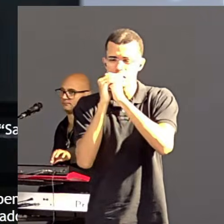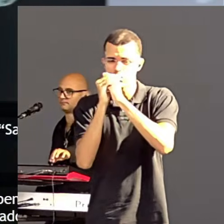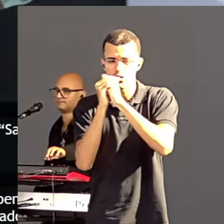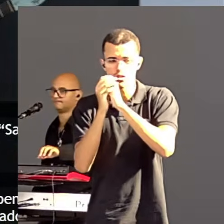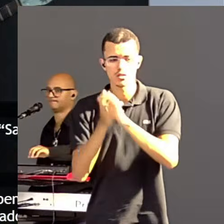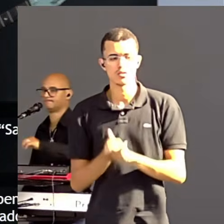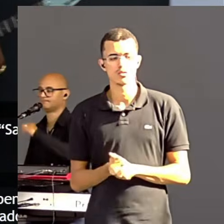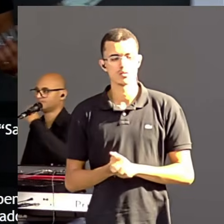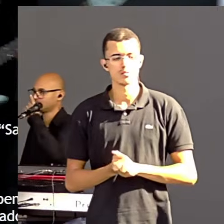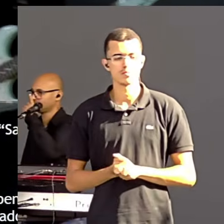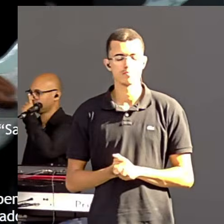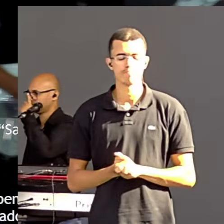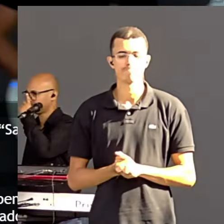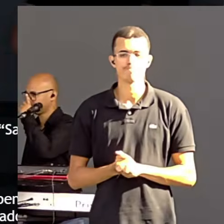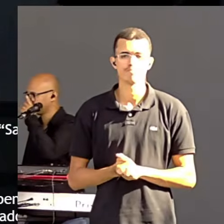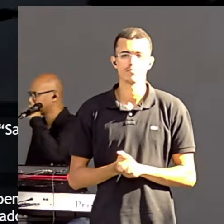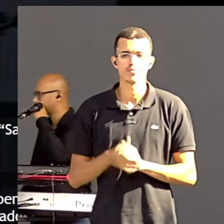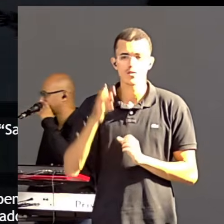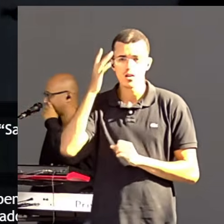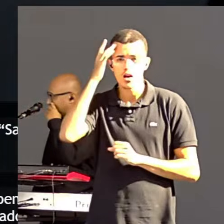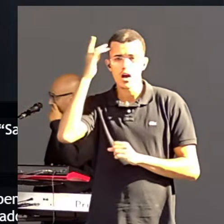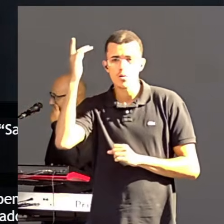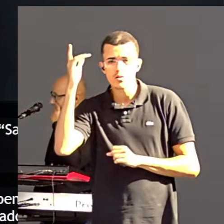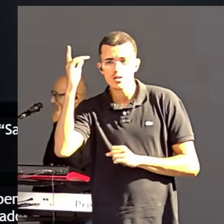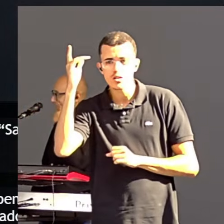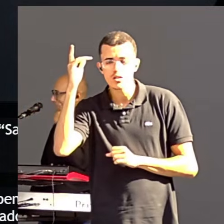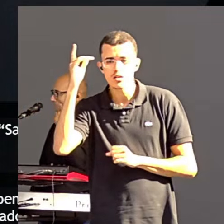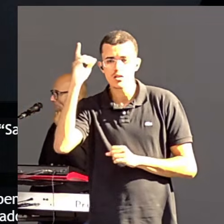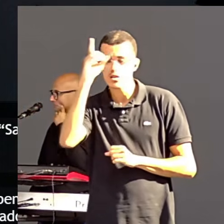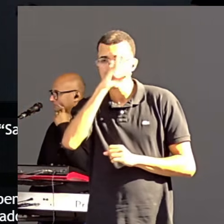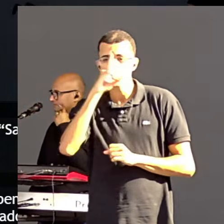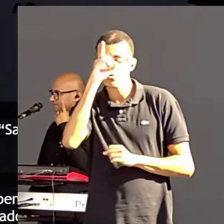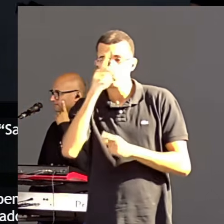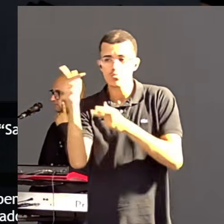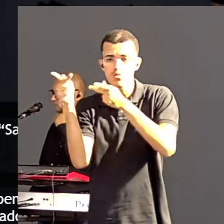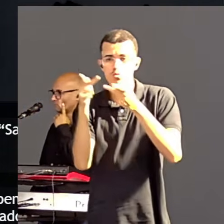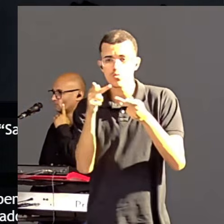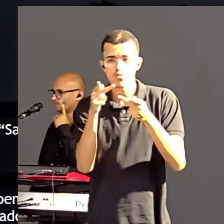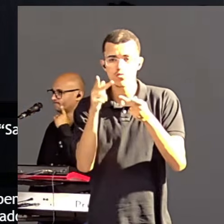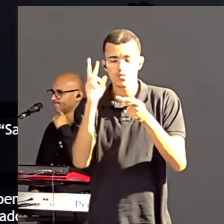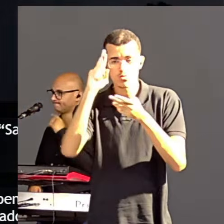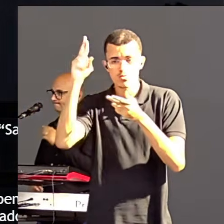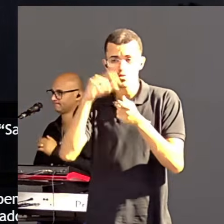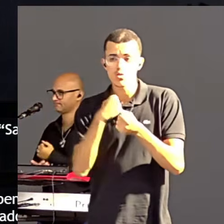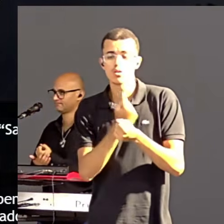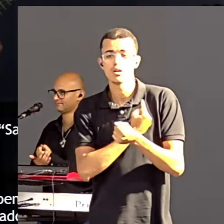orações. Amanhã desse domingo é um convite do Senhor a nós.